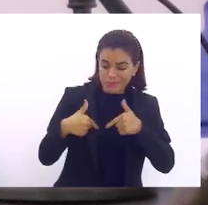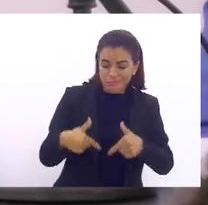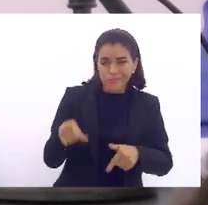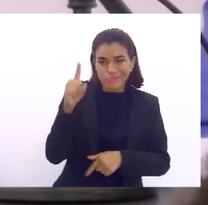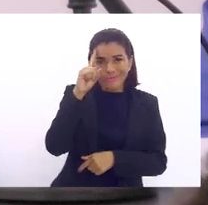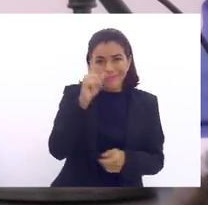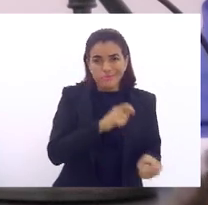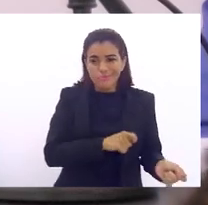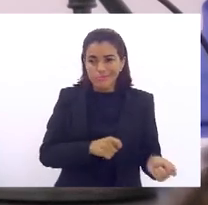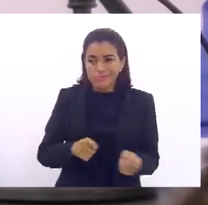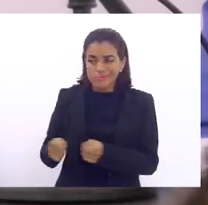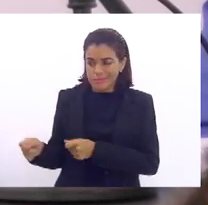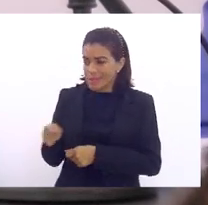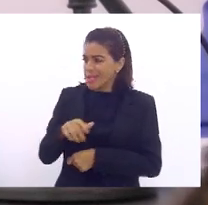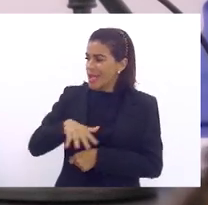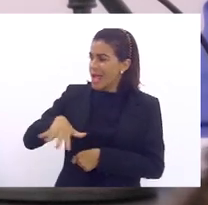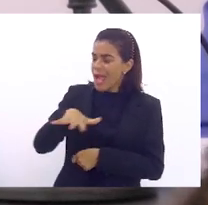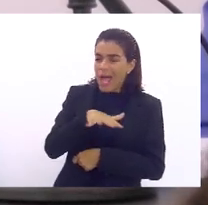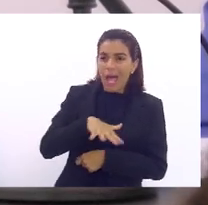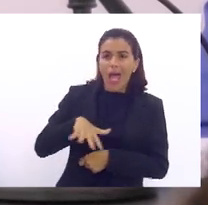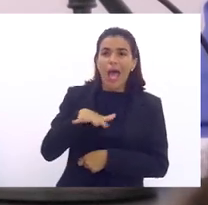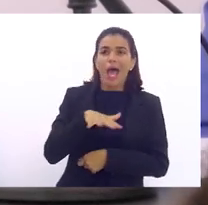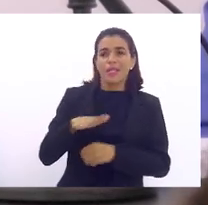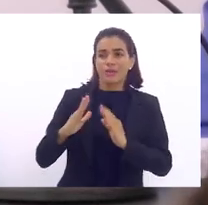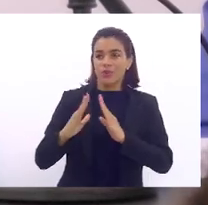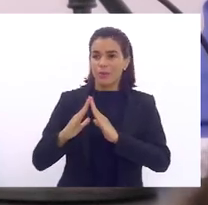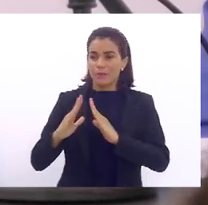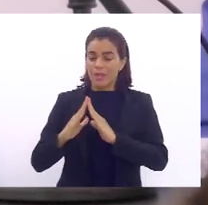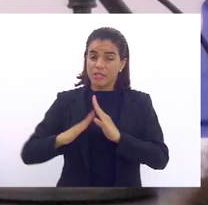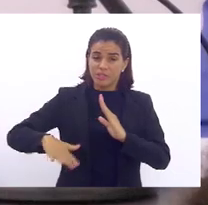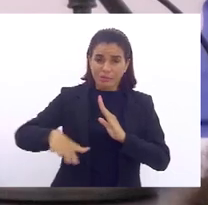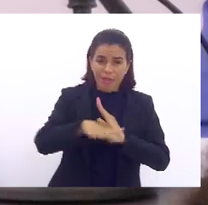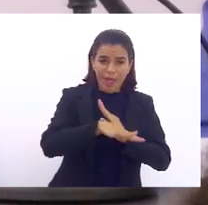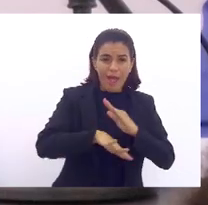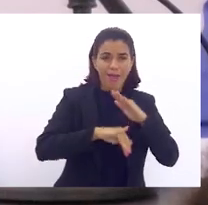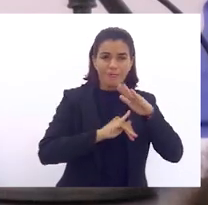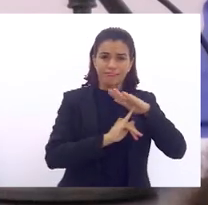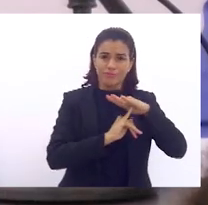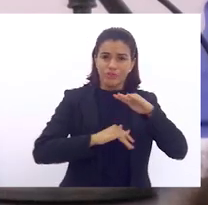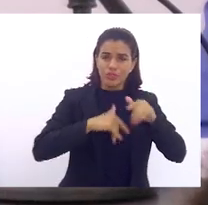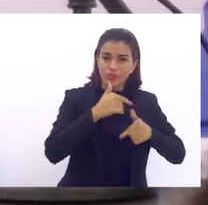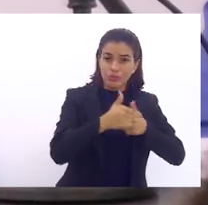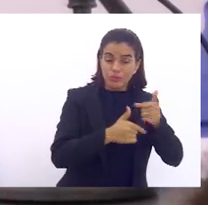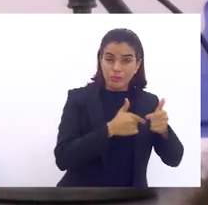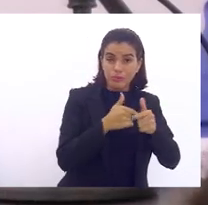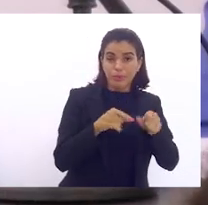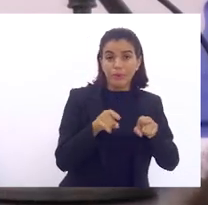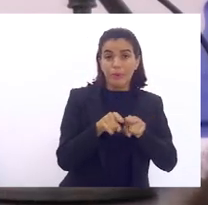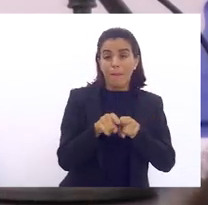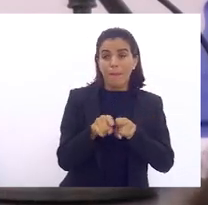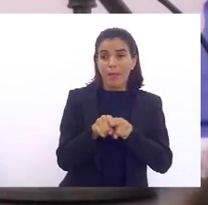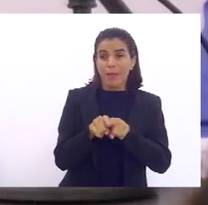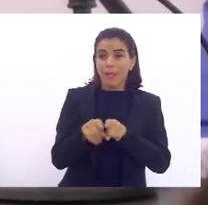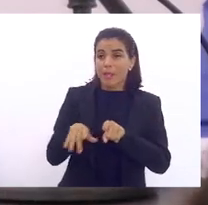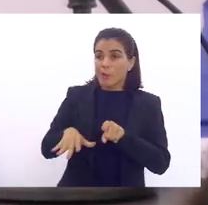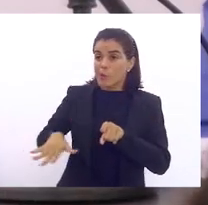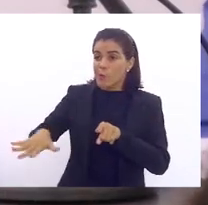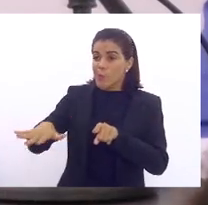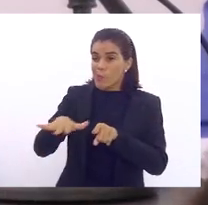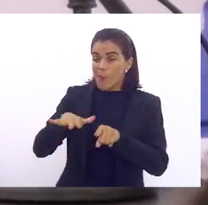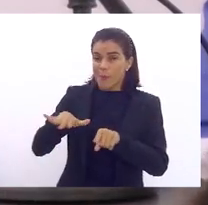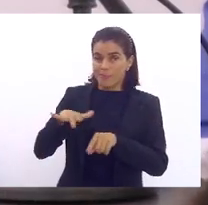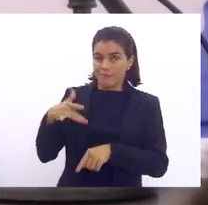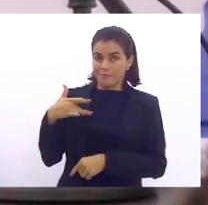seja no âmbito doméstico familiar seja no âmbito institucional E aí sobretudo na no ambiente da